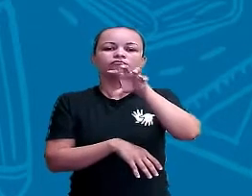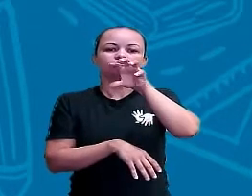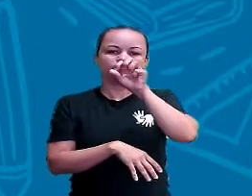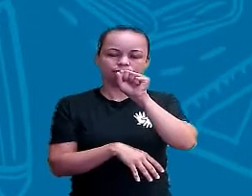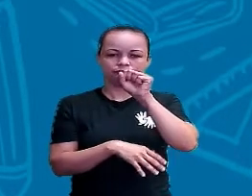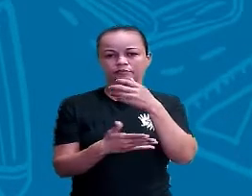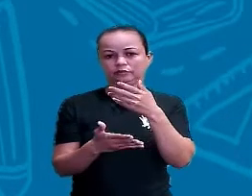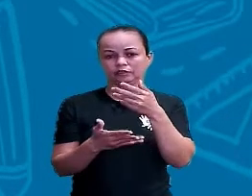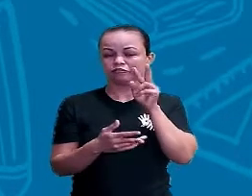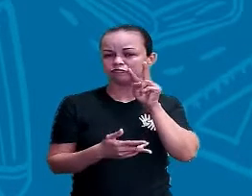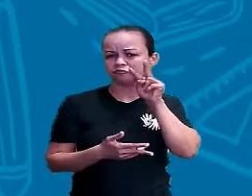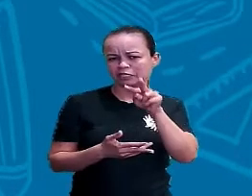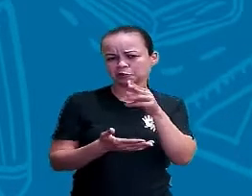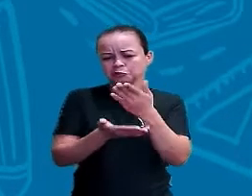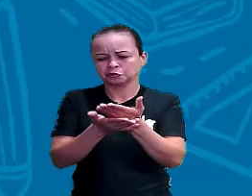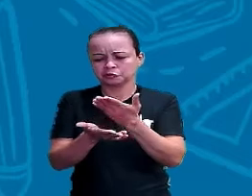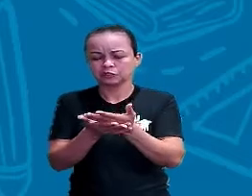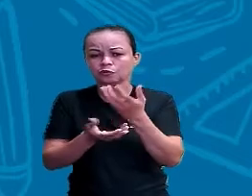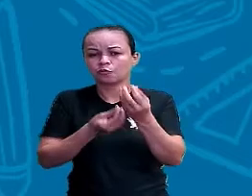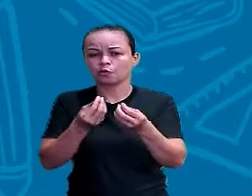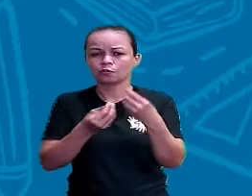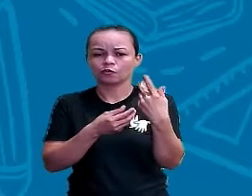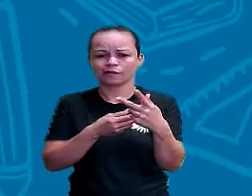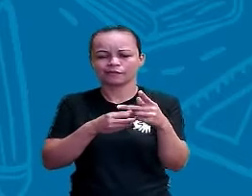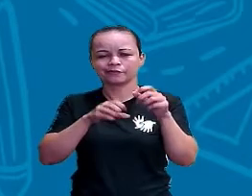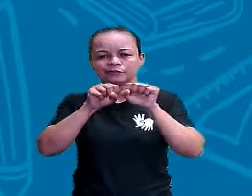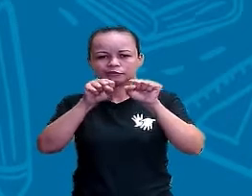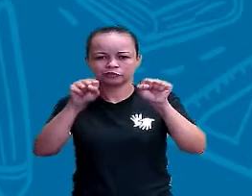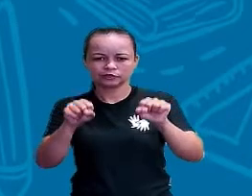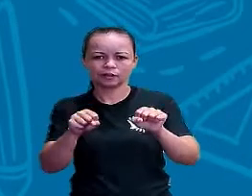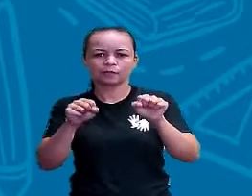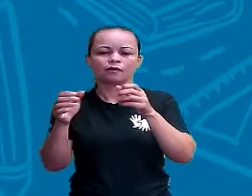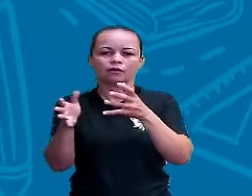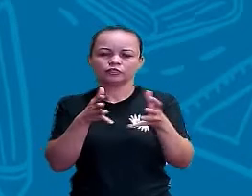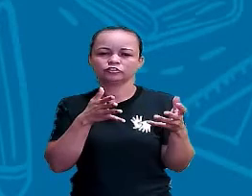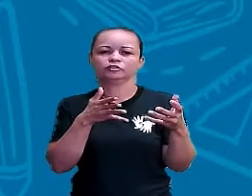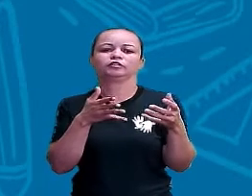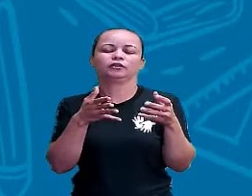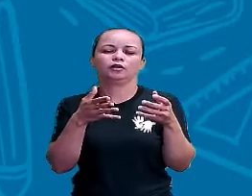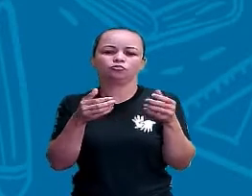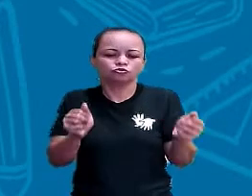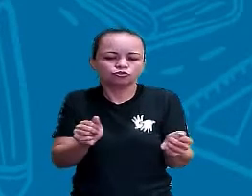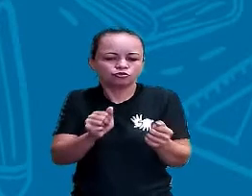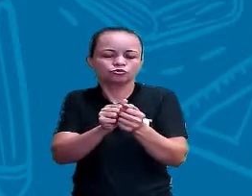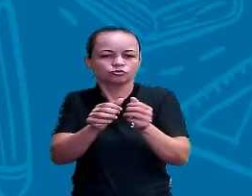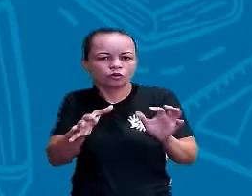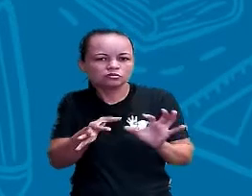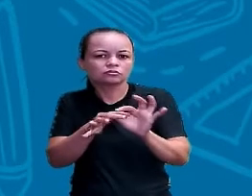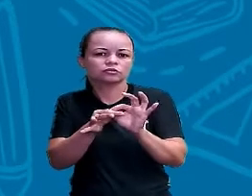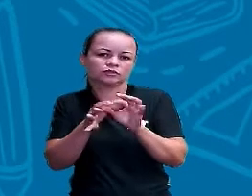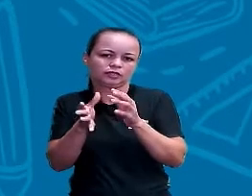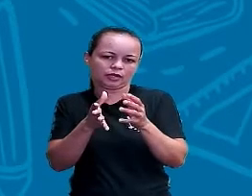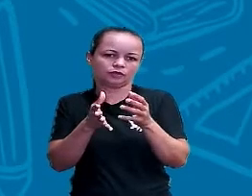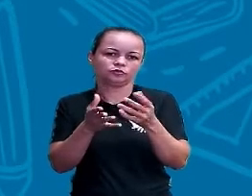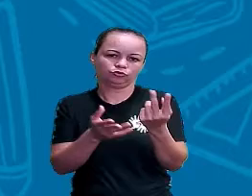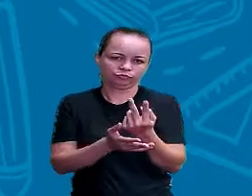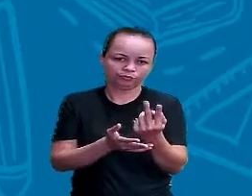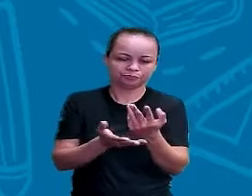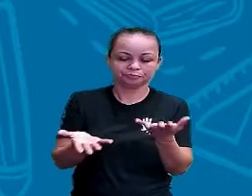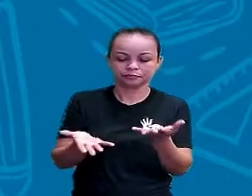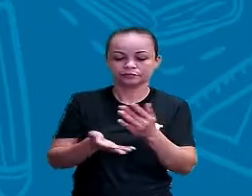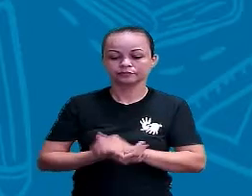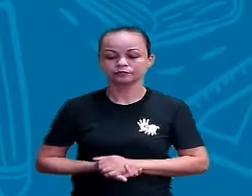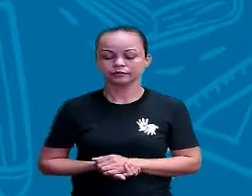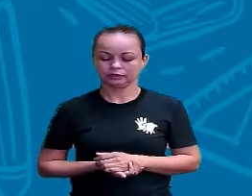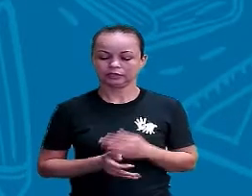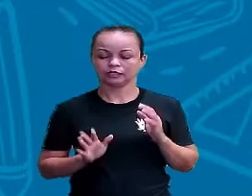vendo, estudando como esses sistemas eles estão interligados e trabalhando associados uns aos outros, tá certo?